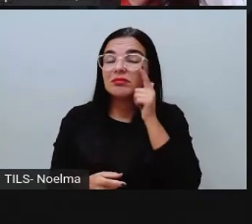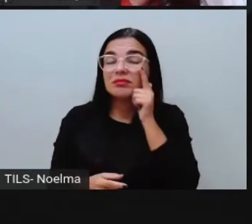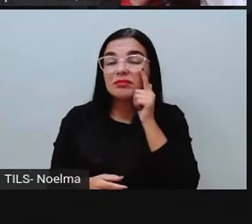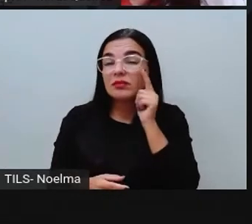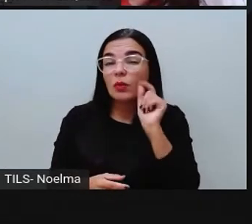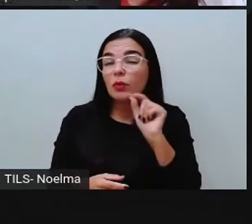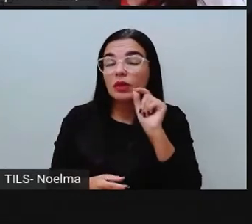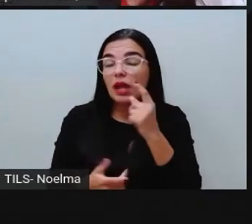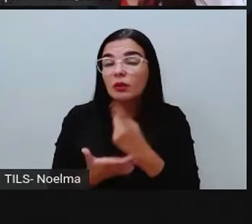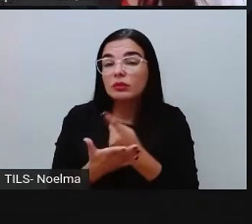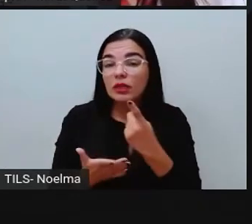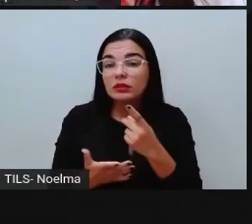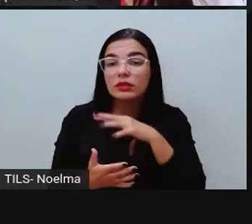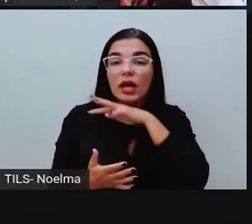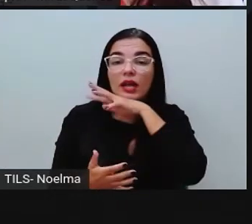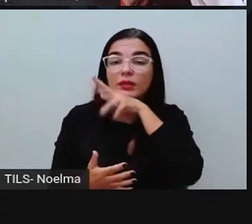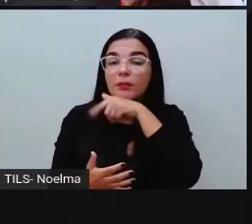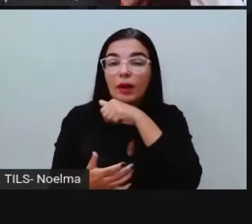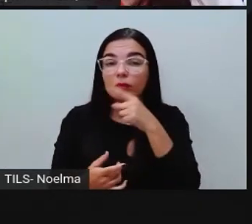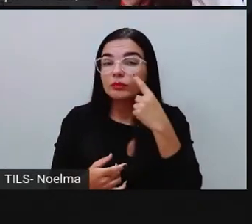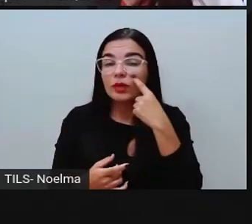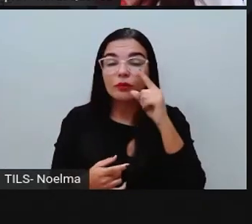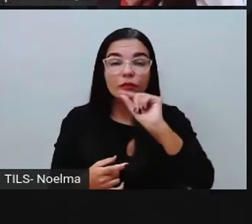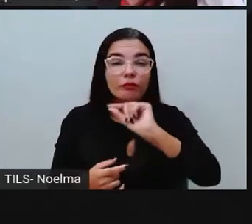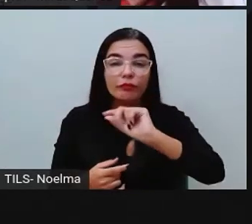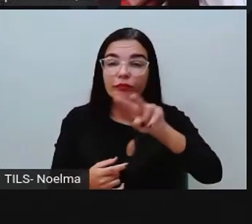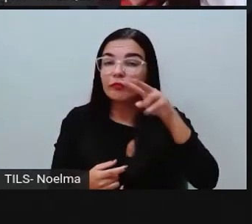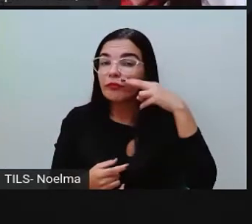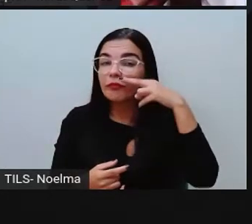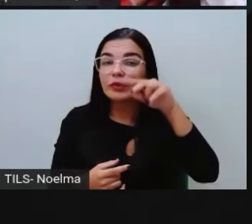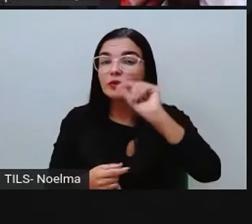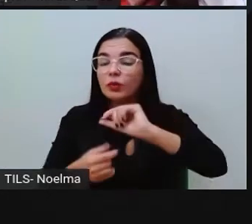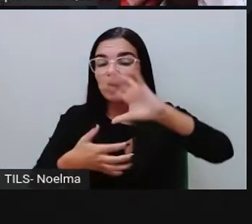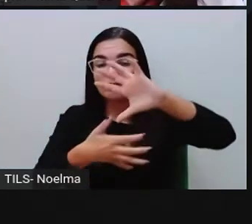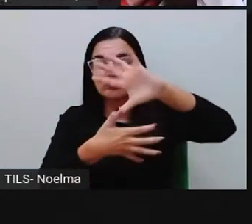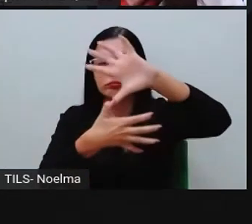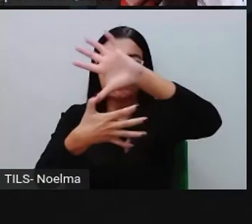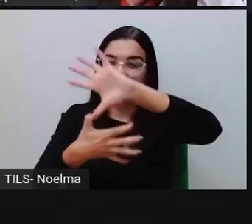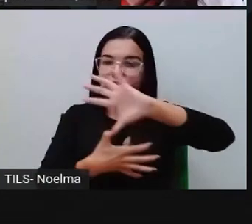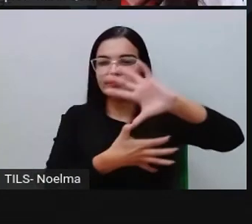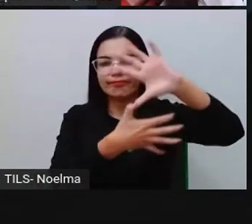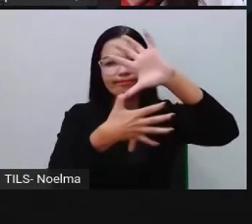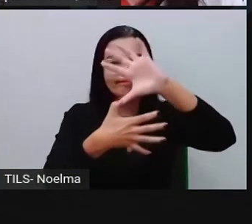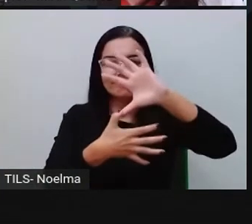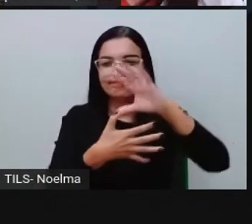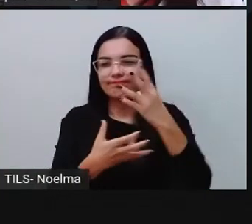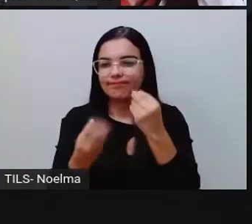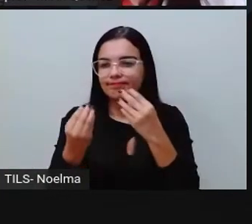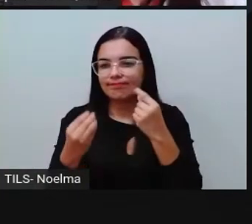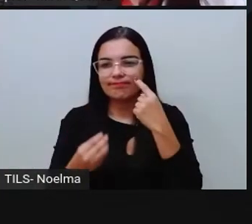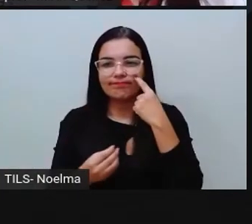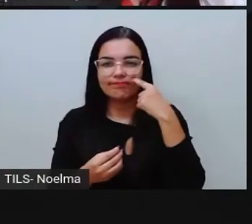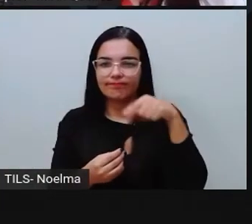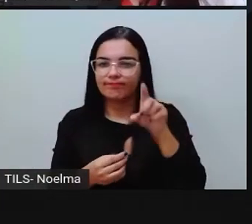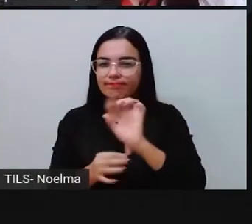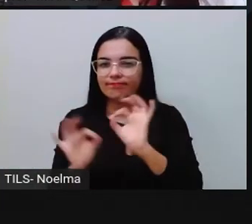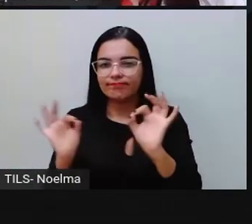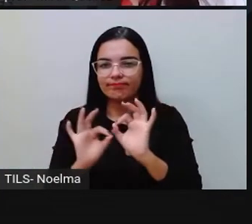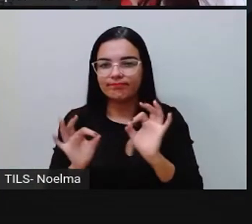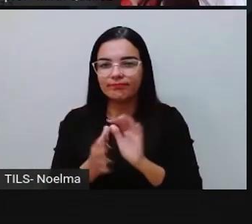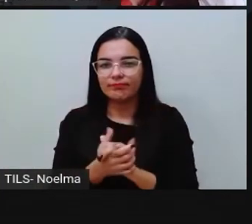como a América do Norte, a América Central e a América do Sul. Nós temos